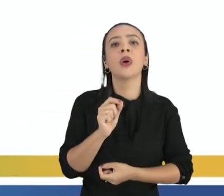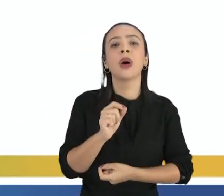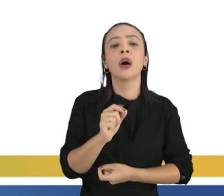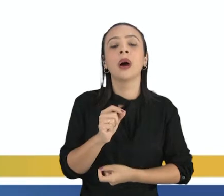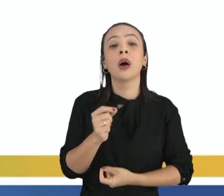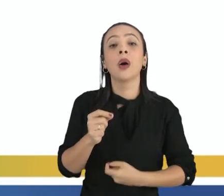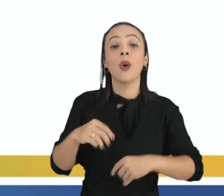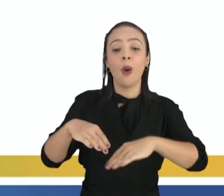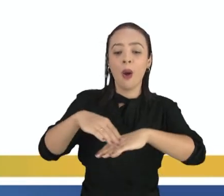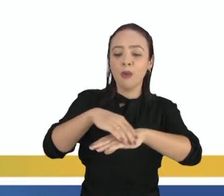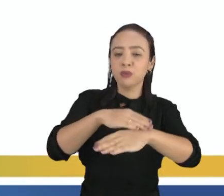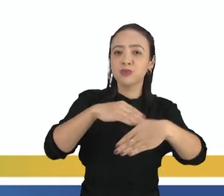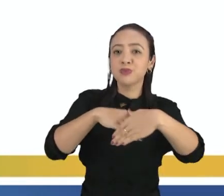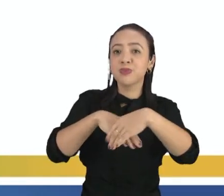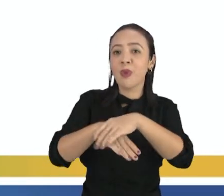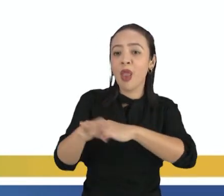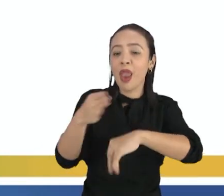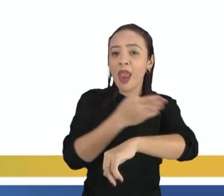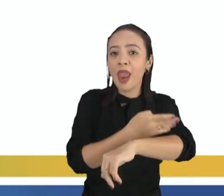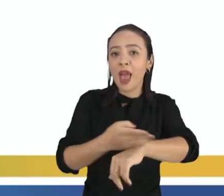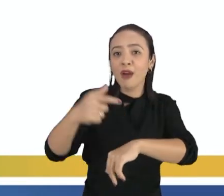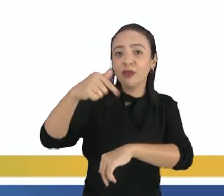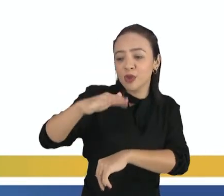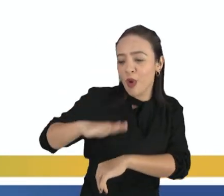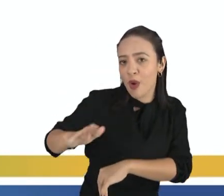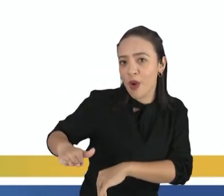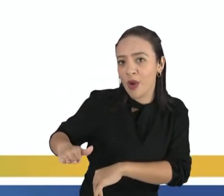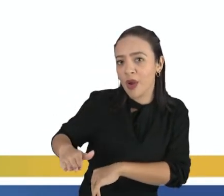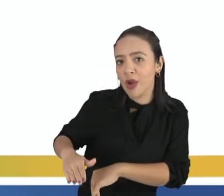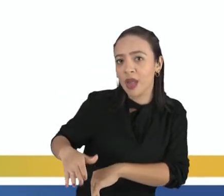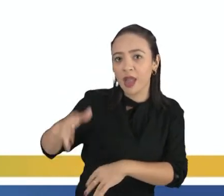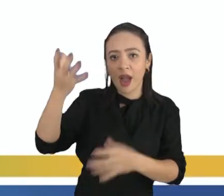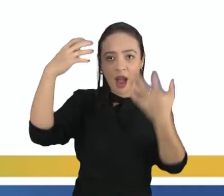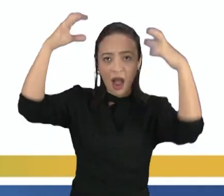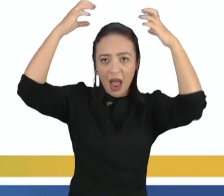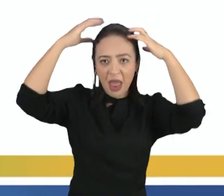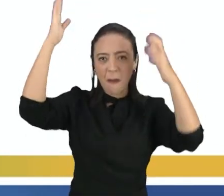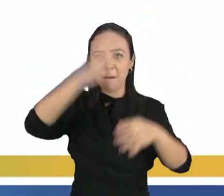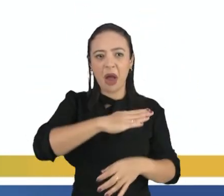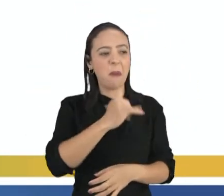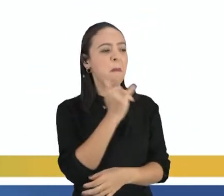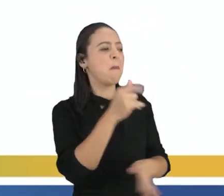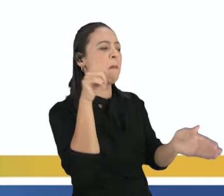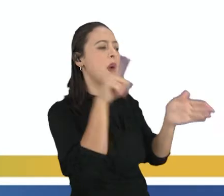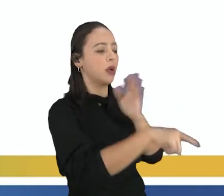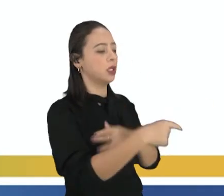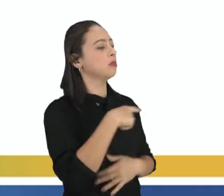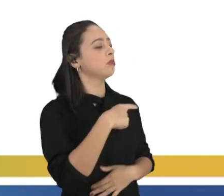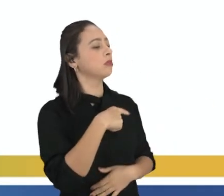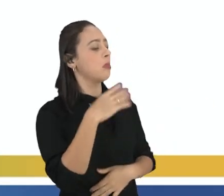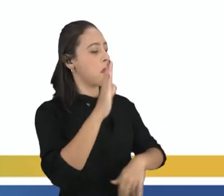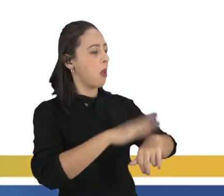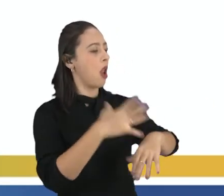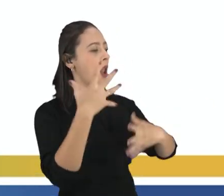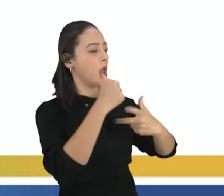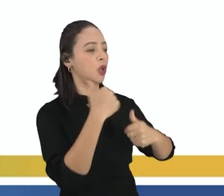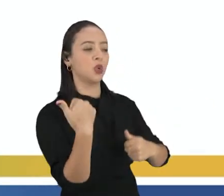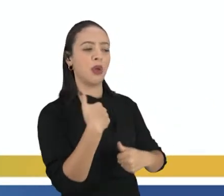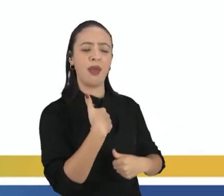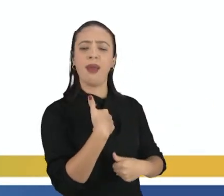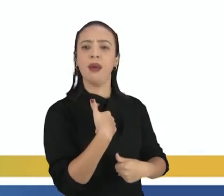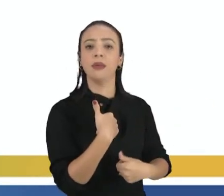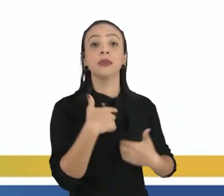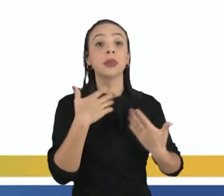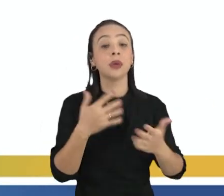Sete Anões, que a rainha má fala com o espelho e pergunta se tem alguém mais bonita do que ela. Então vocês vejam que